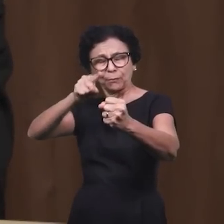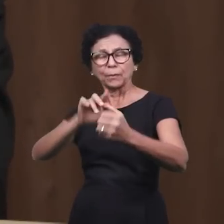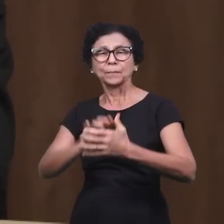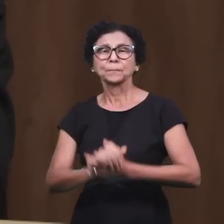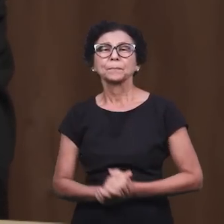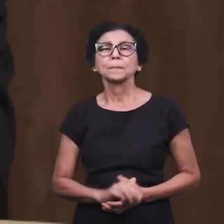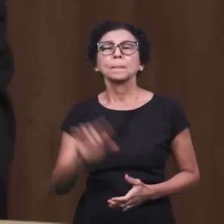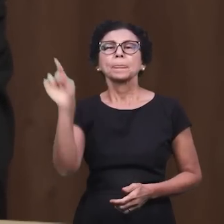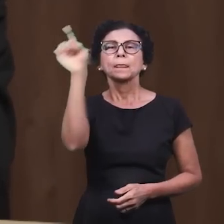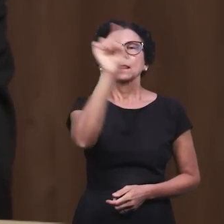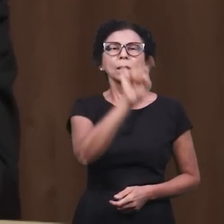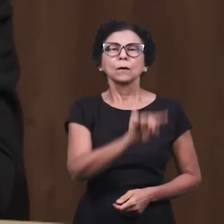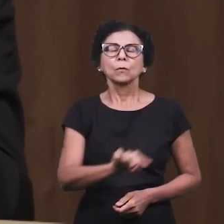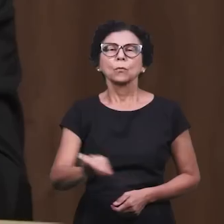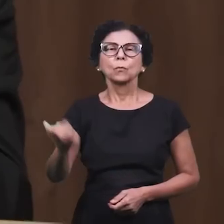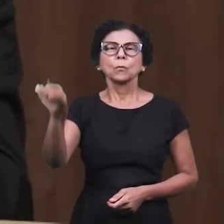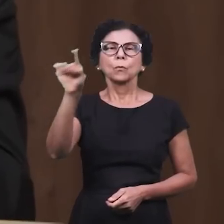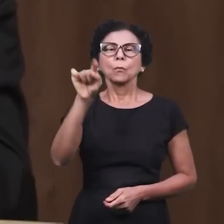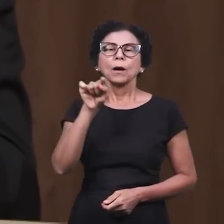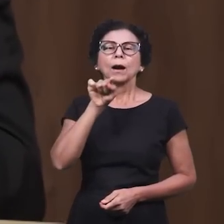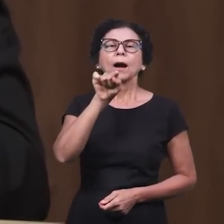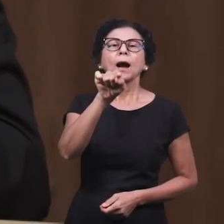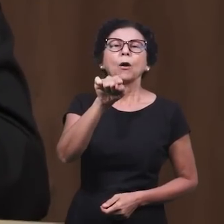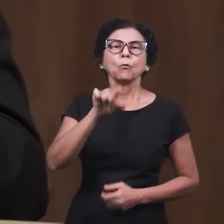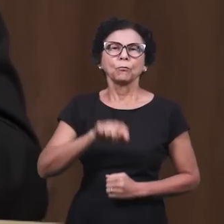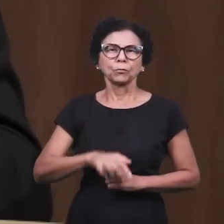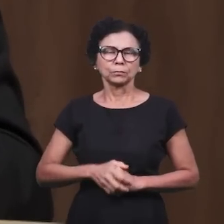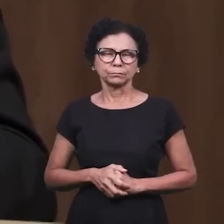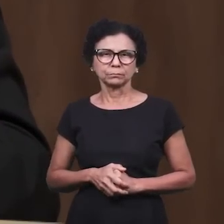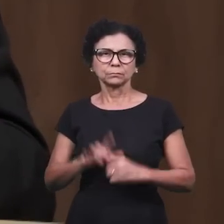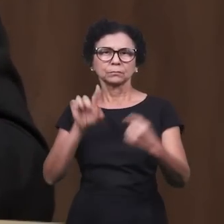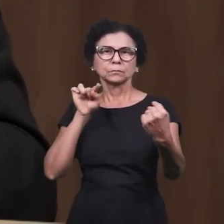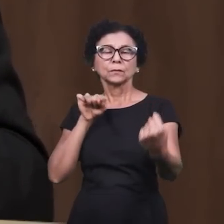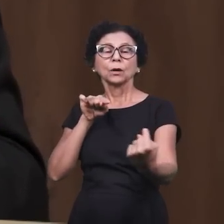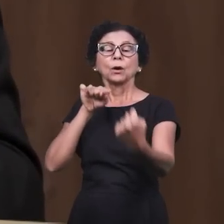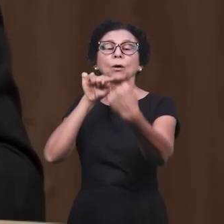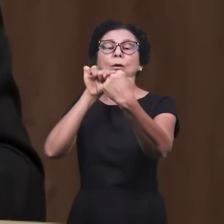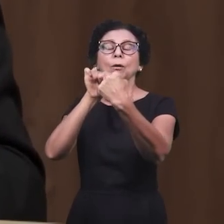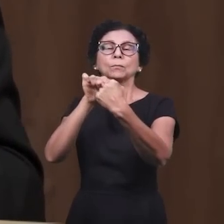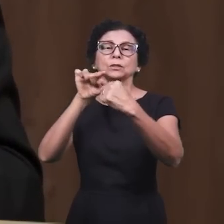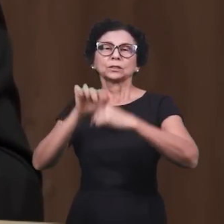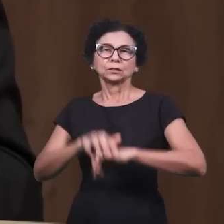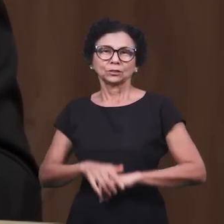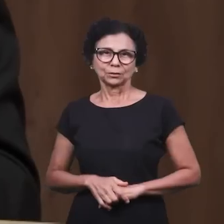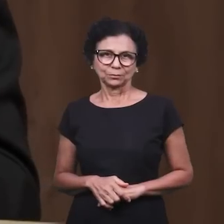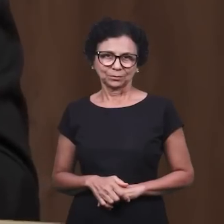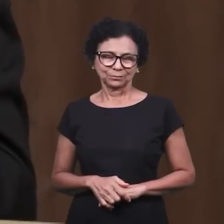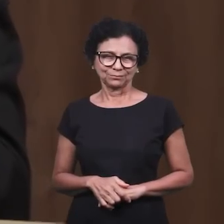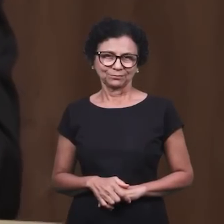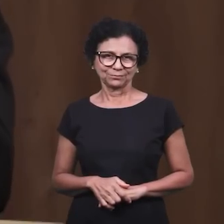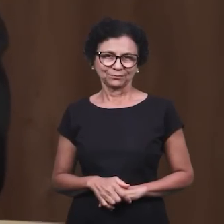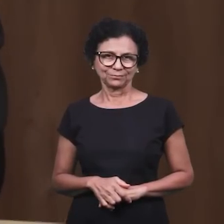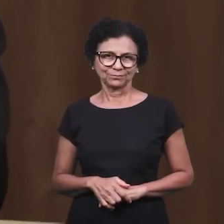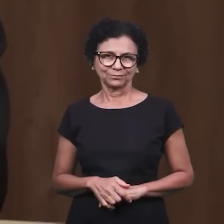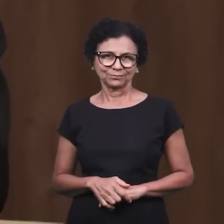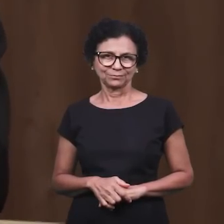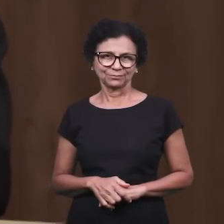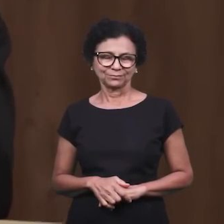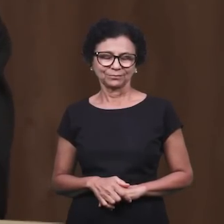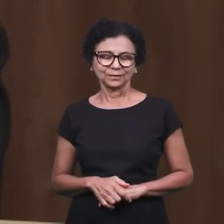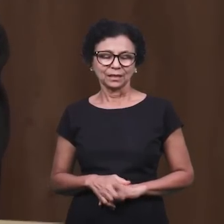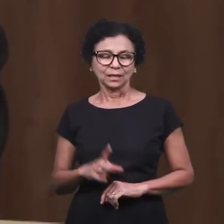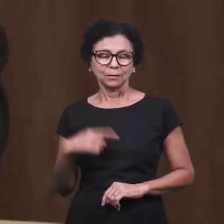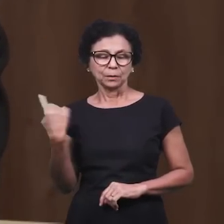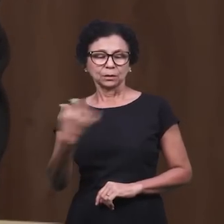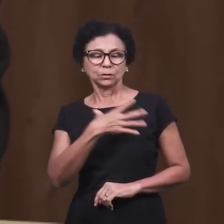estão estabelecidos para ele desde criança? Ou quais os alvos nós temos como pais para que nossos